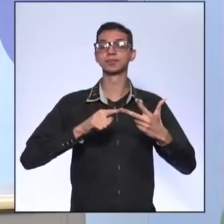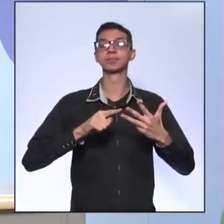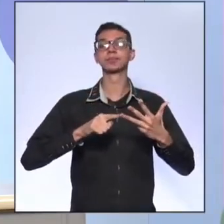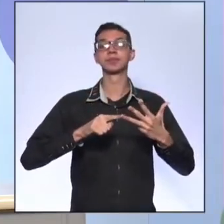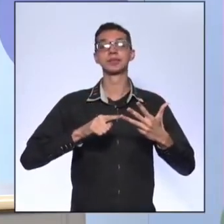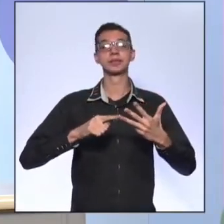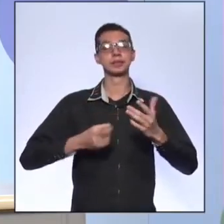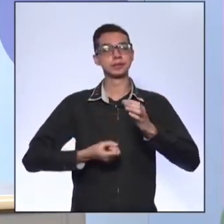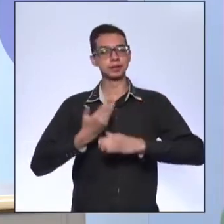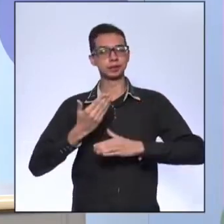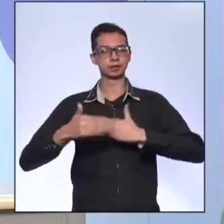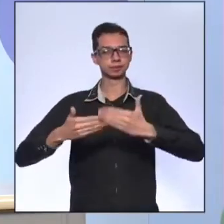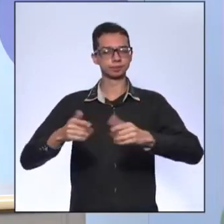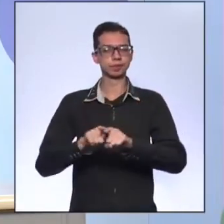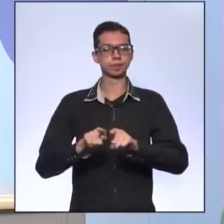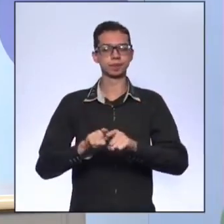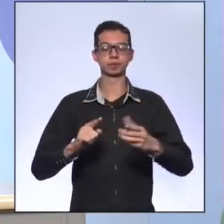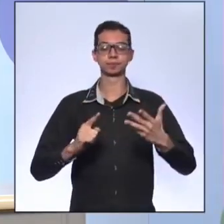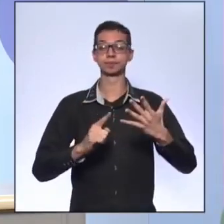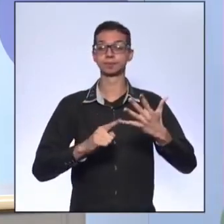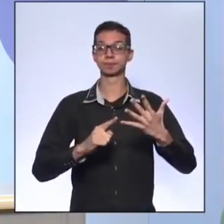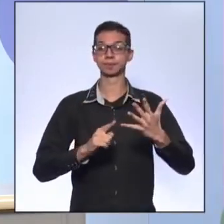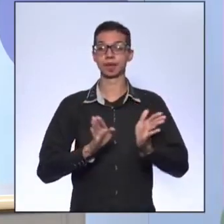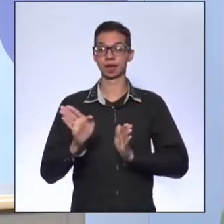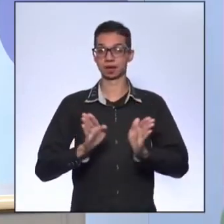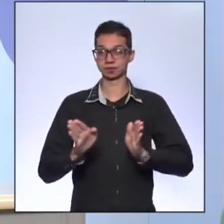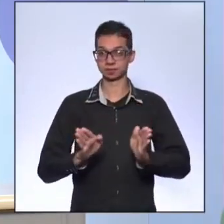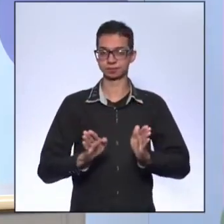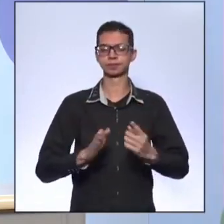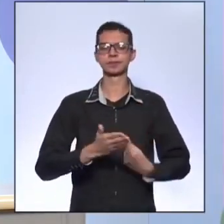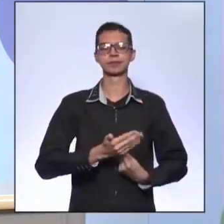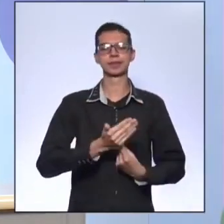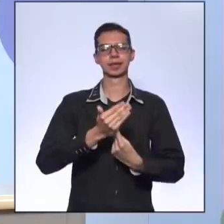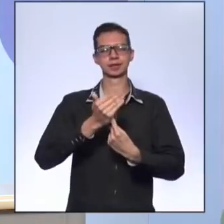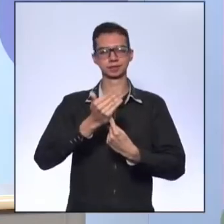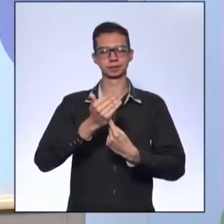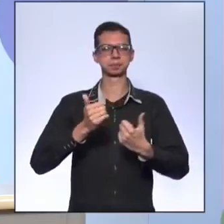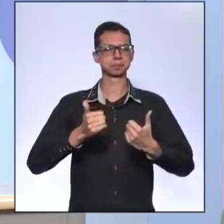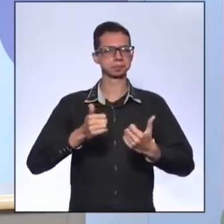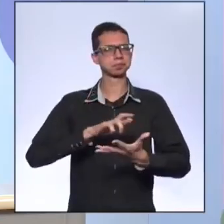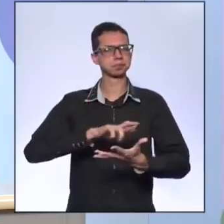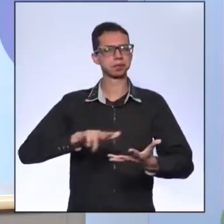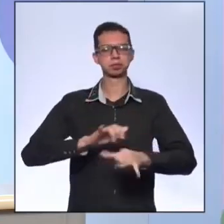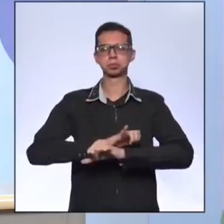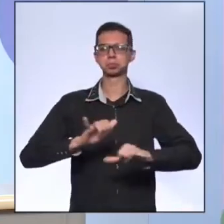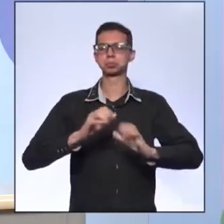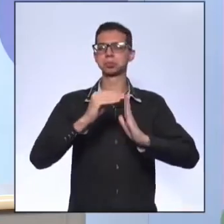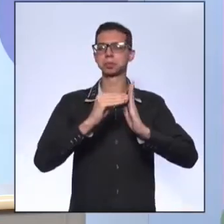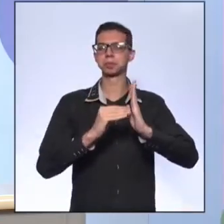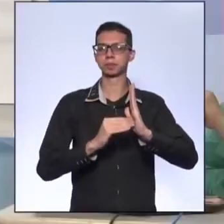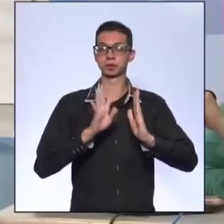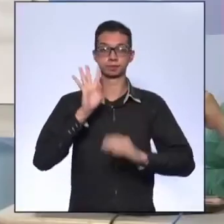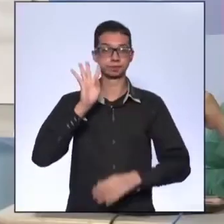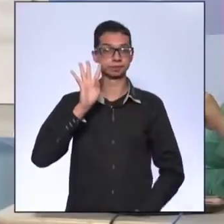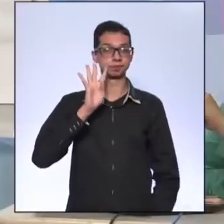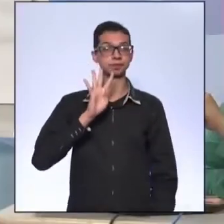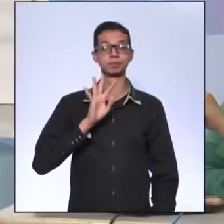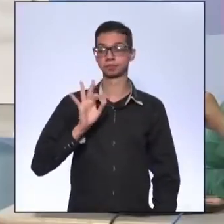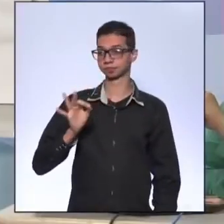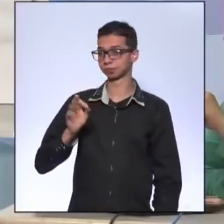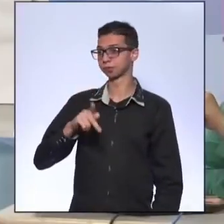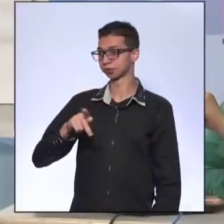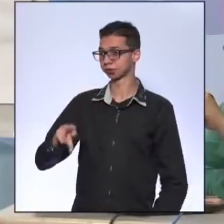acessibilidade, expressividade, tecnologias. Bastante divulgação, professora. Olha só, gente,